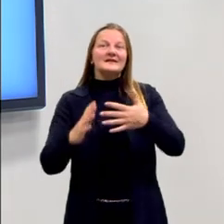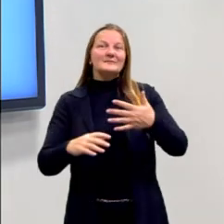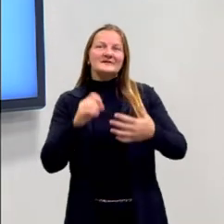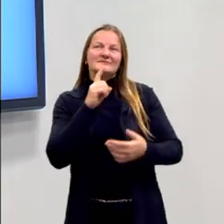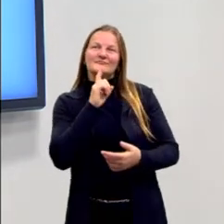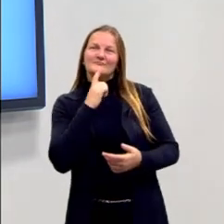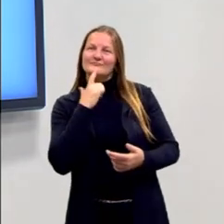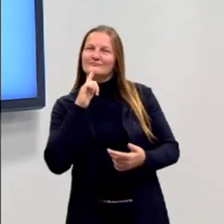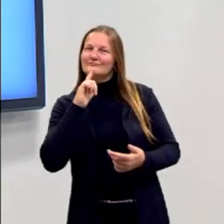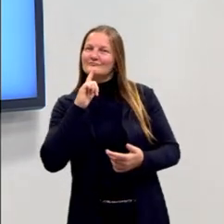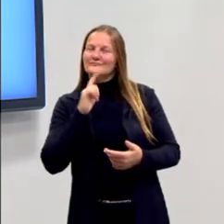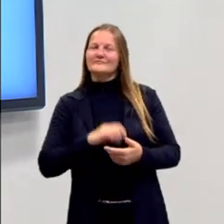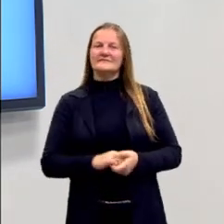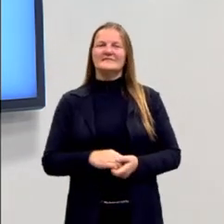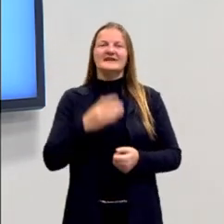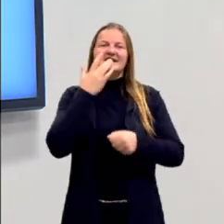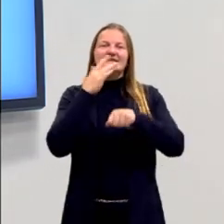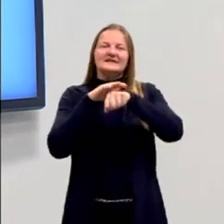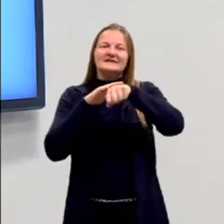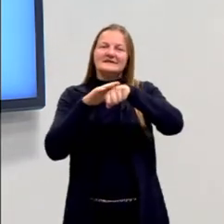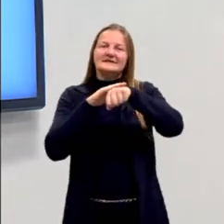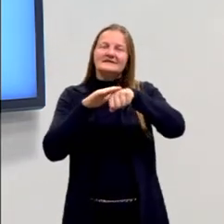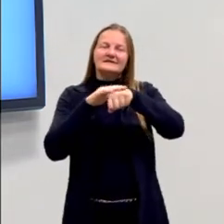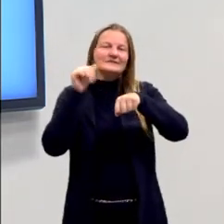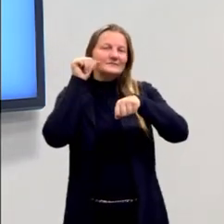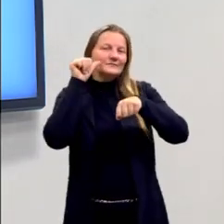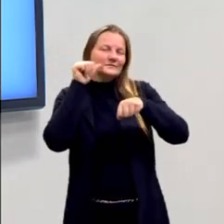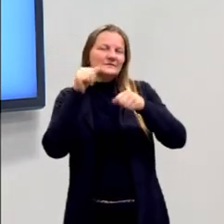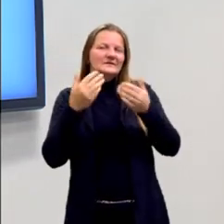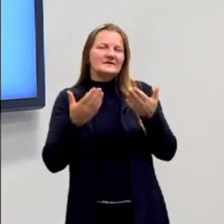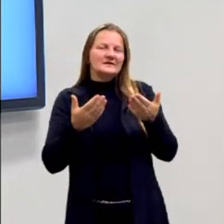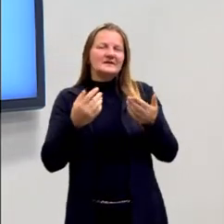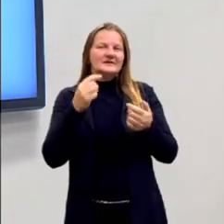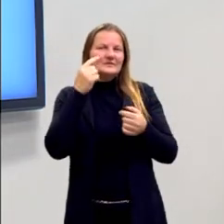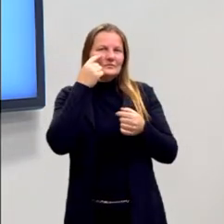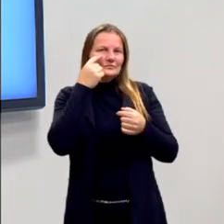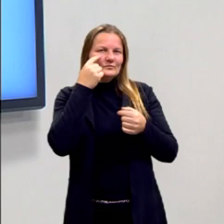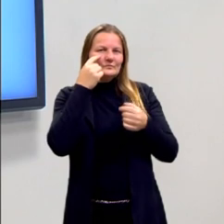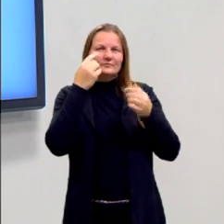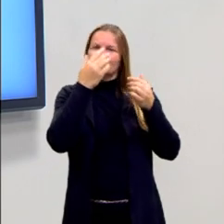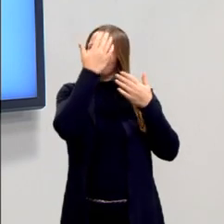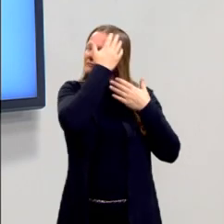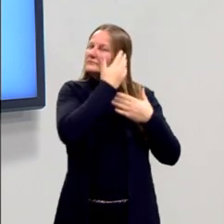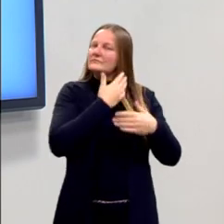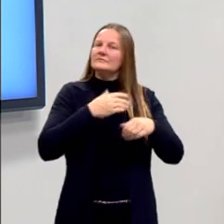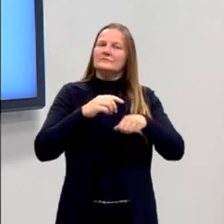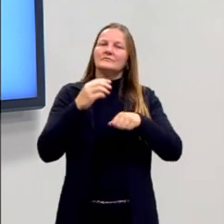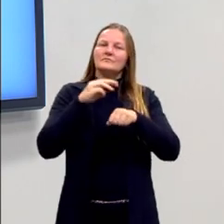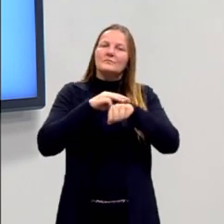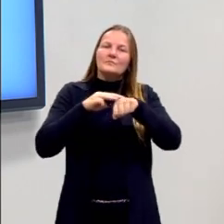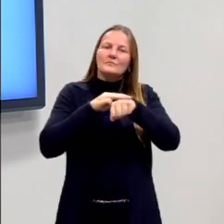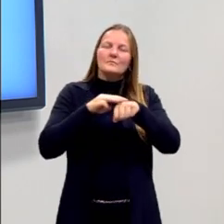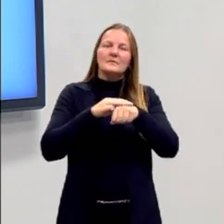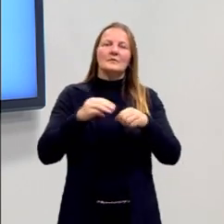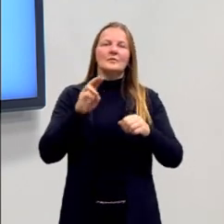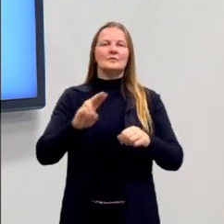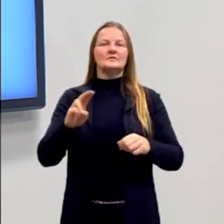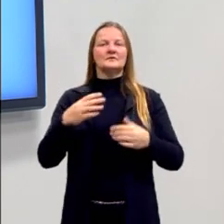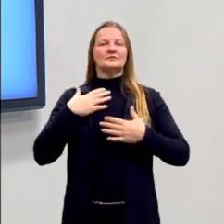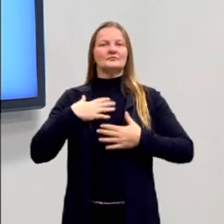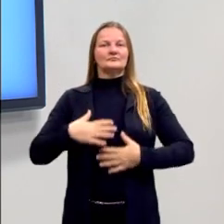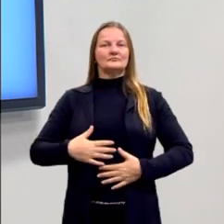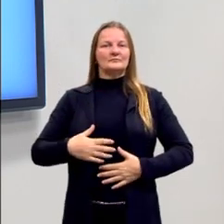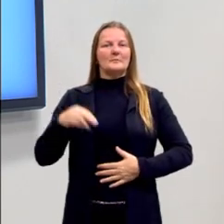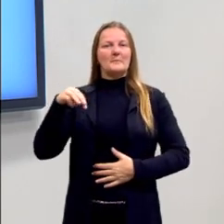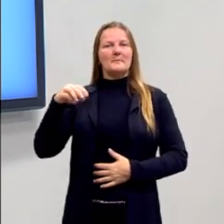Eu sou uma mulher branca de pele clara cabelos e olhos castanhos Estou vestindo a camiseta do